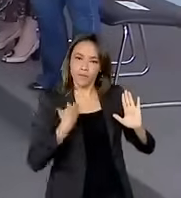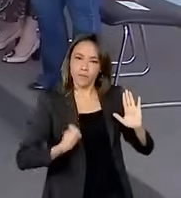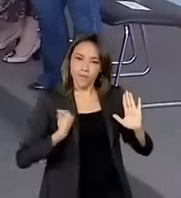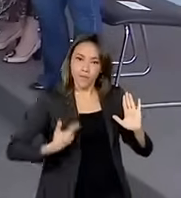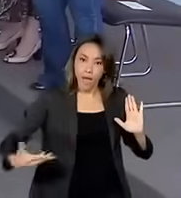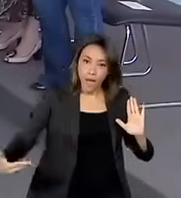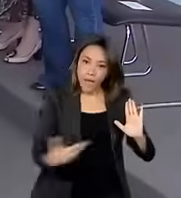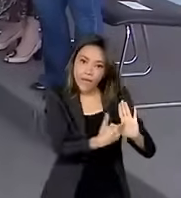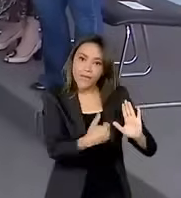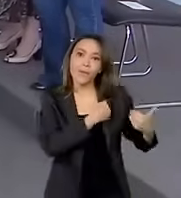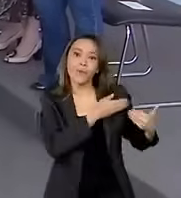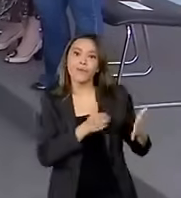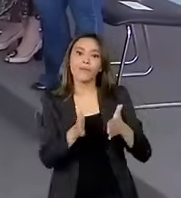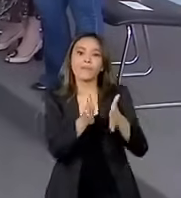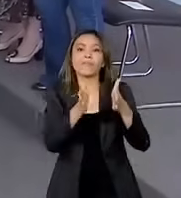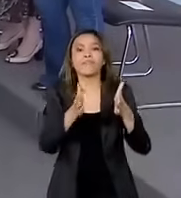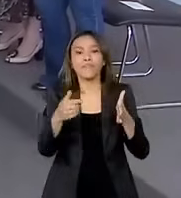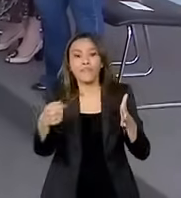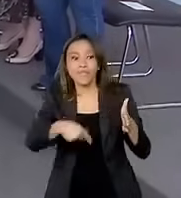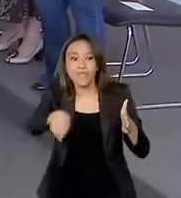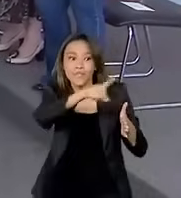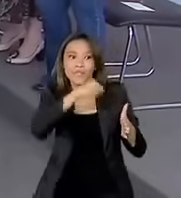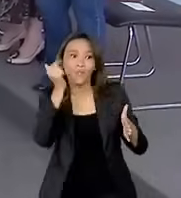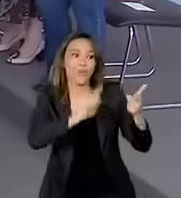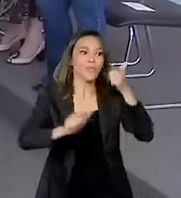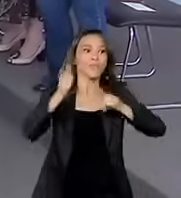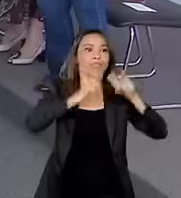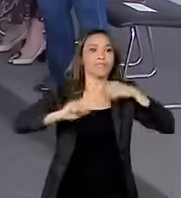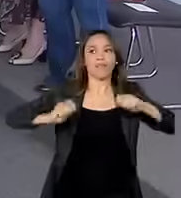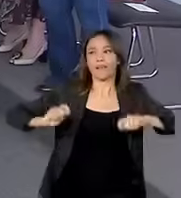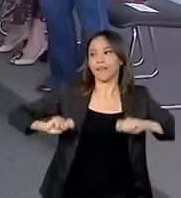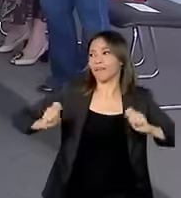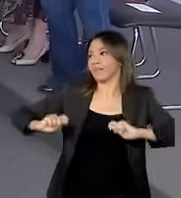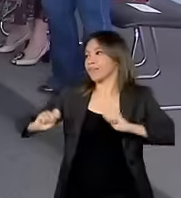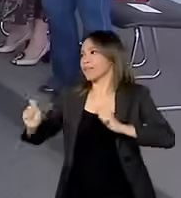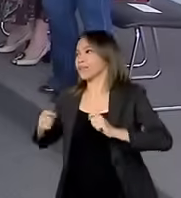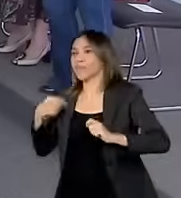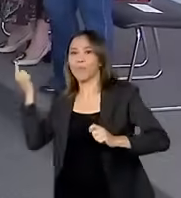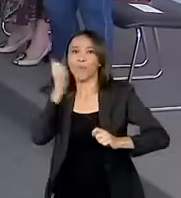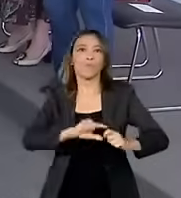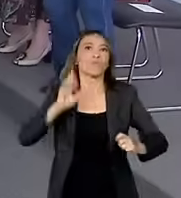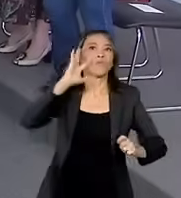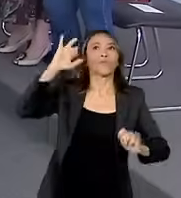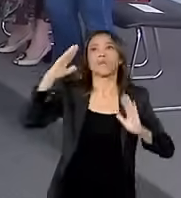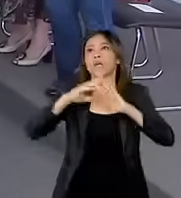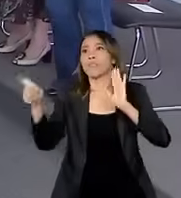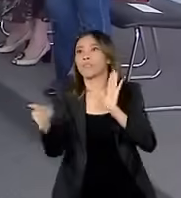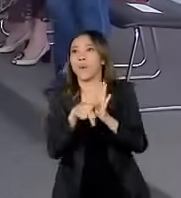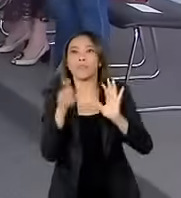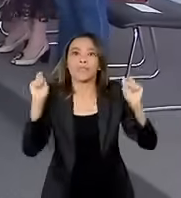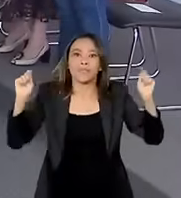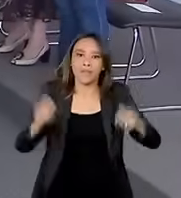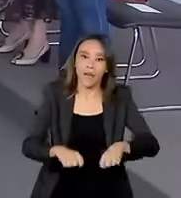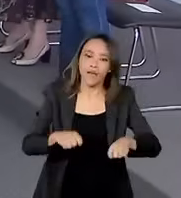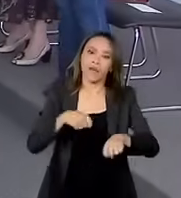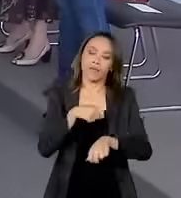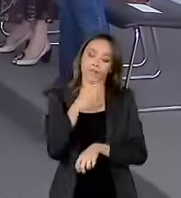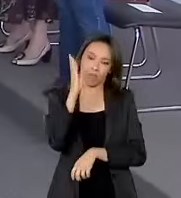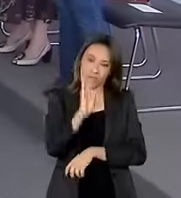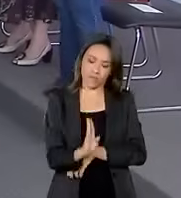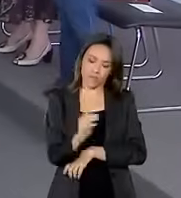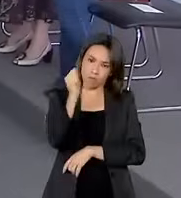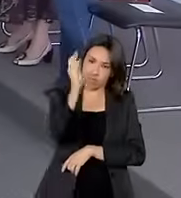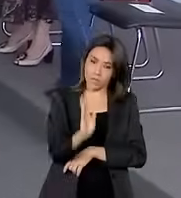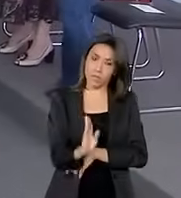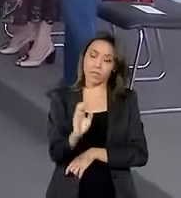o caminho que as entidades aqui encontram e acham possível para resolver esse problema de déficit habitacional no nosso país. O